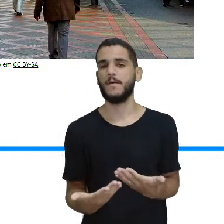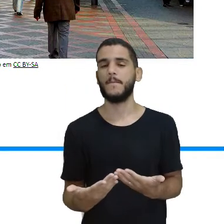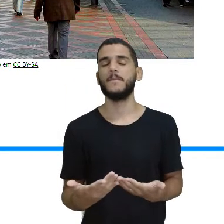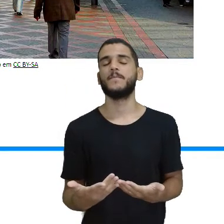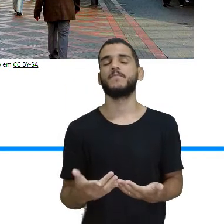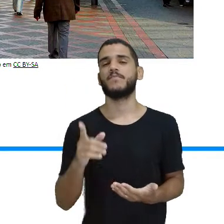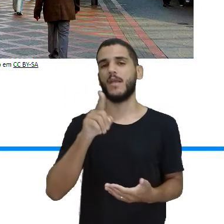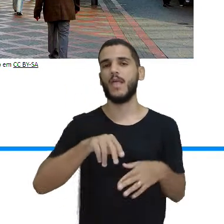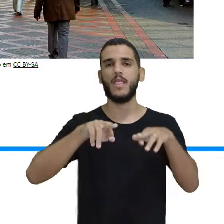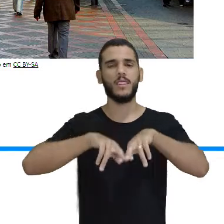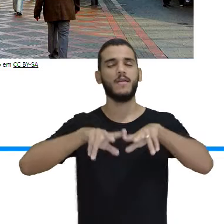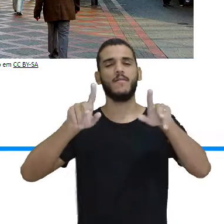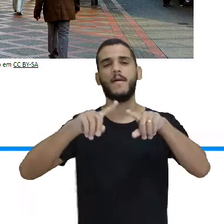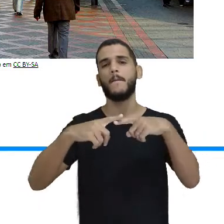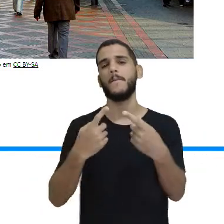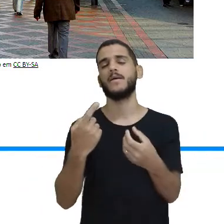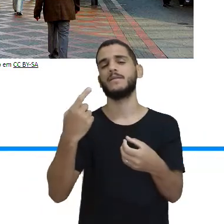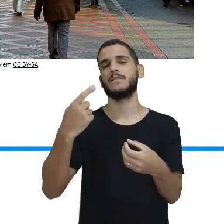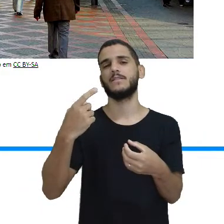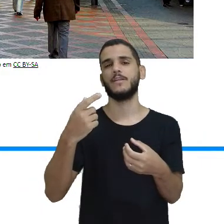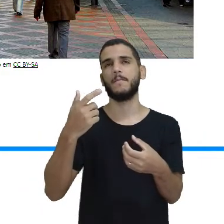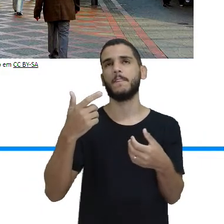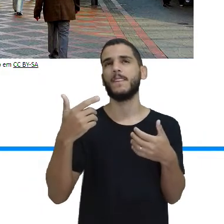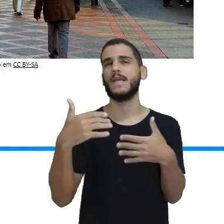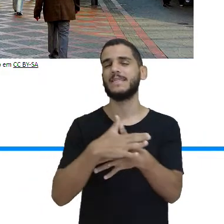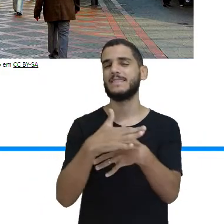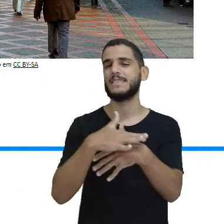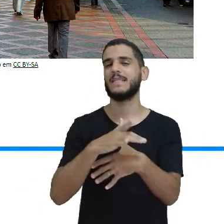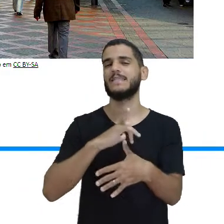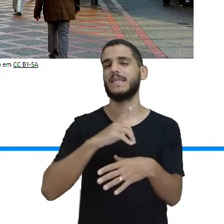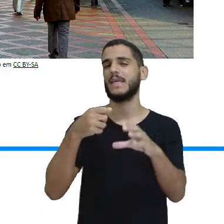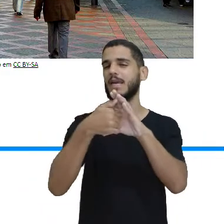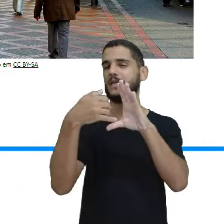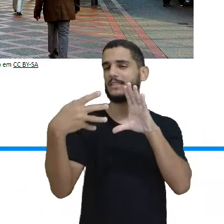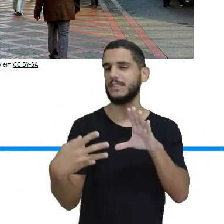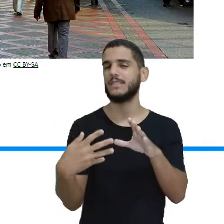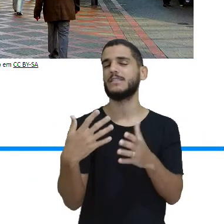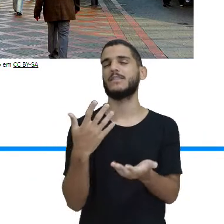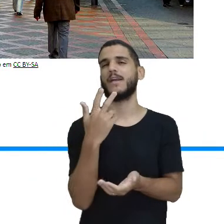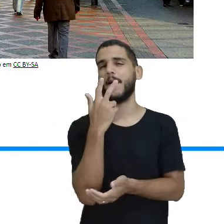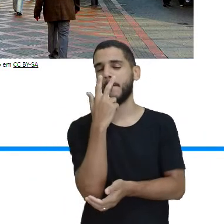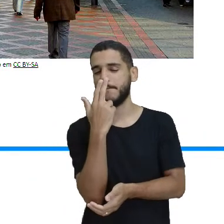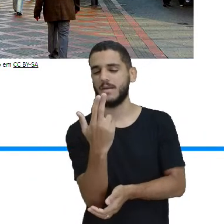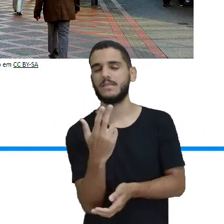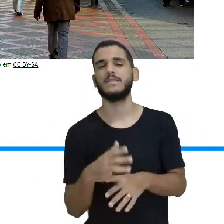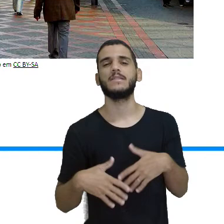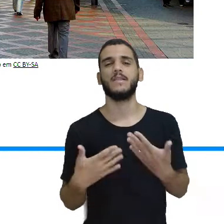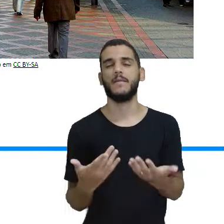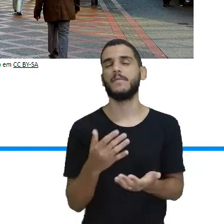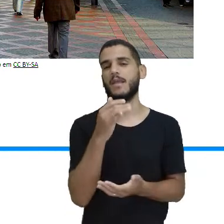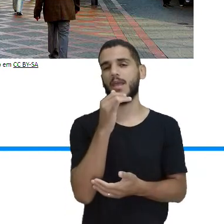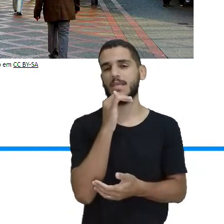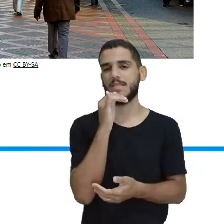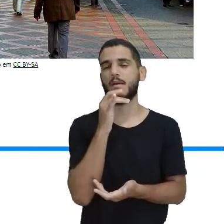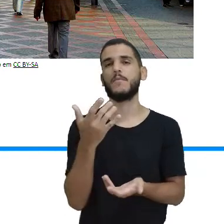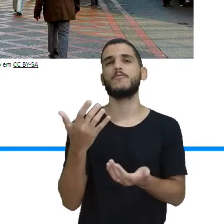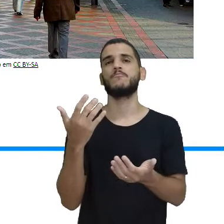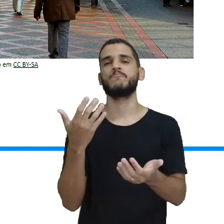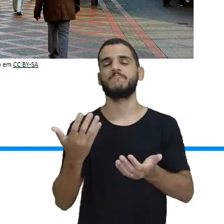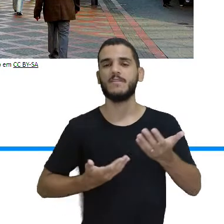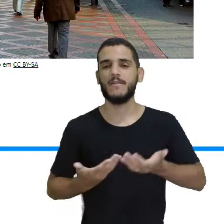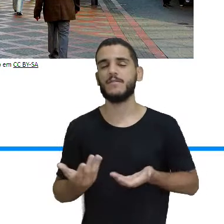serem diferentes, as cidades apresentam algumas características comuns. Por exemplo, alguns serviços como eletricidade, água